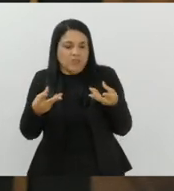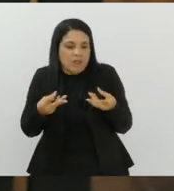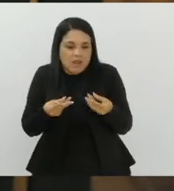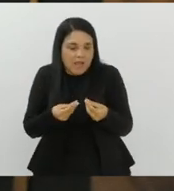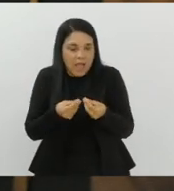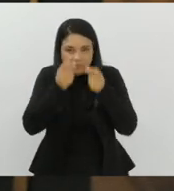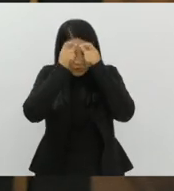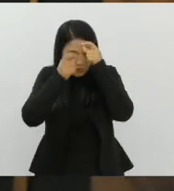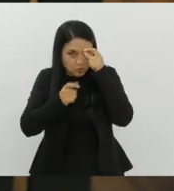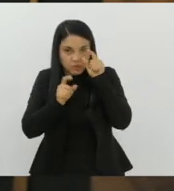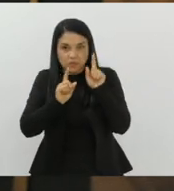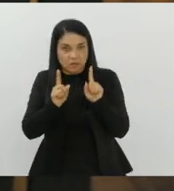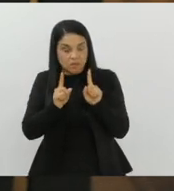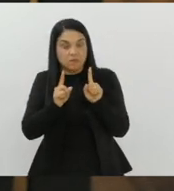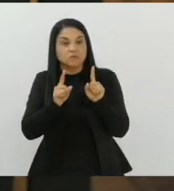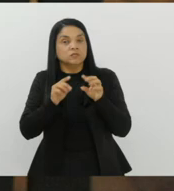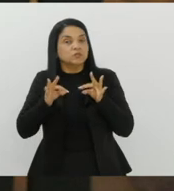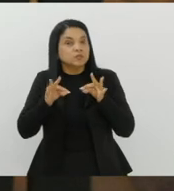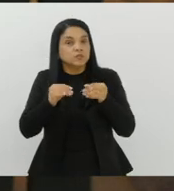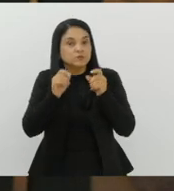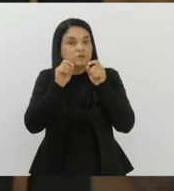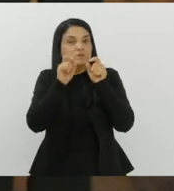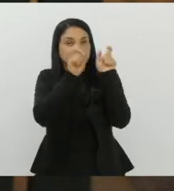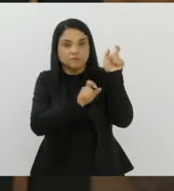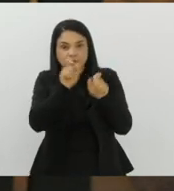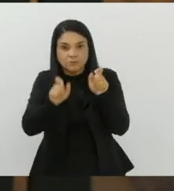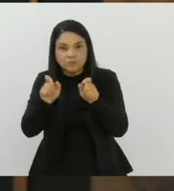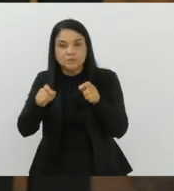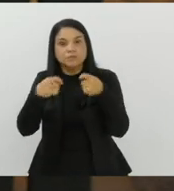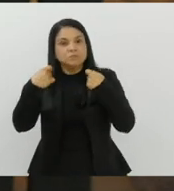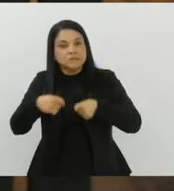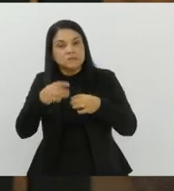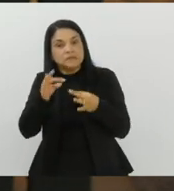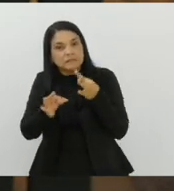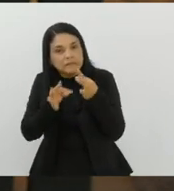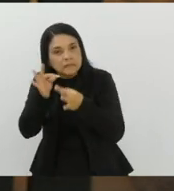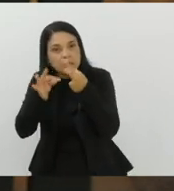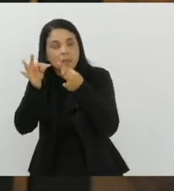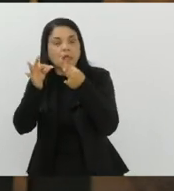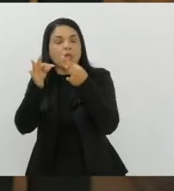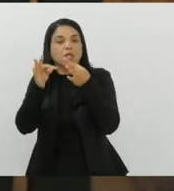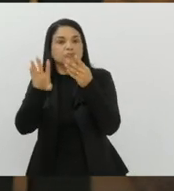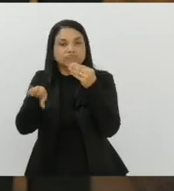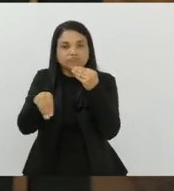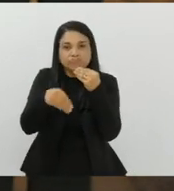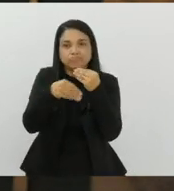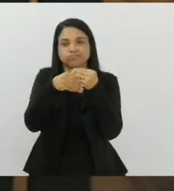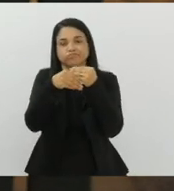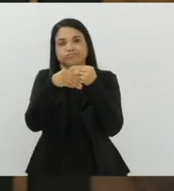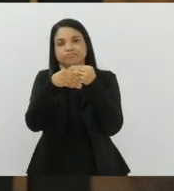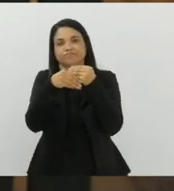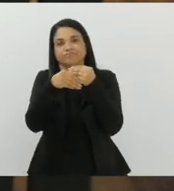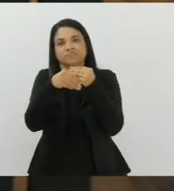né? Mas também daquelas pessoas que precisam de terapias complementares, que são fundamentais para a